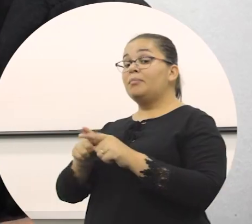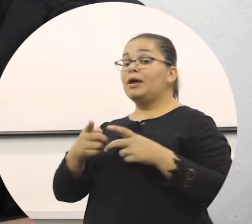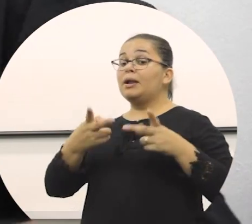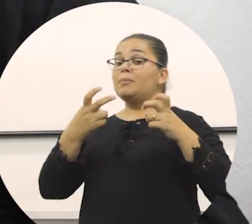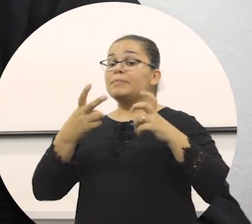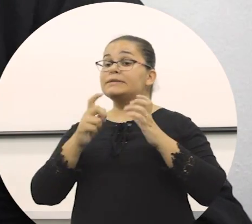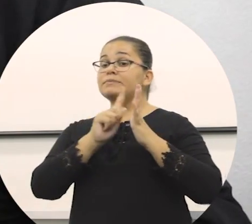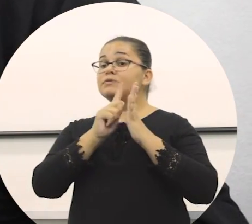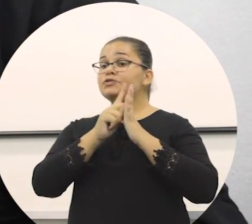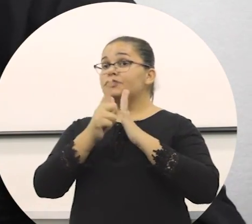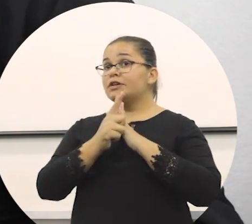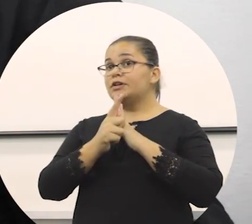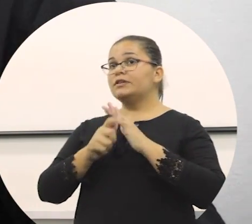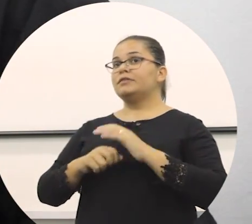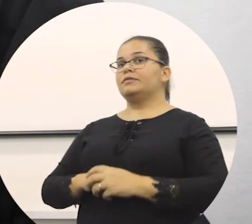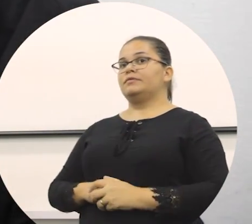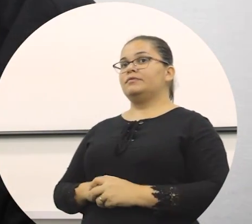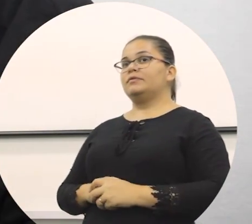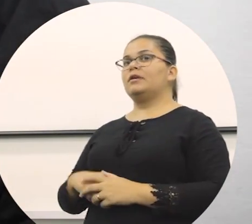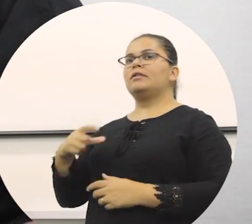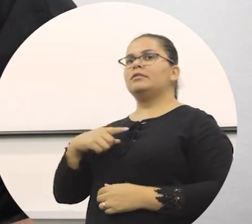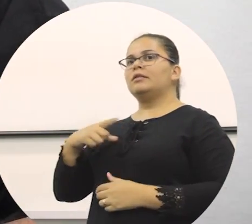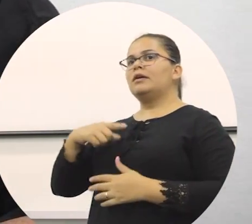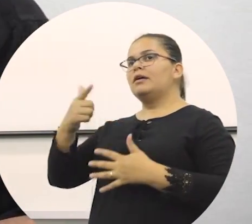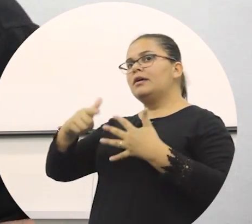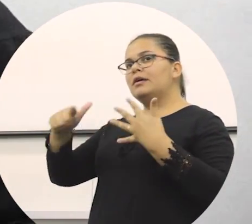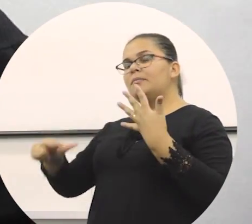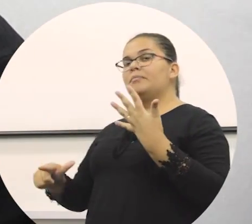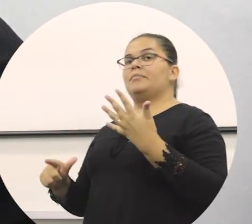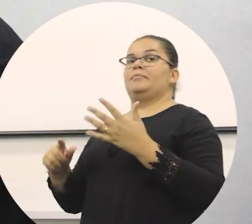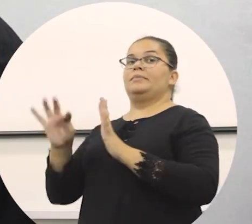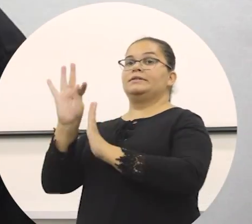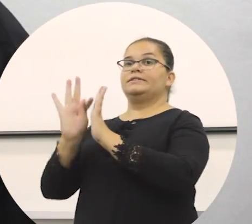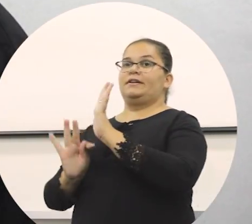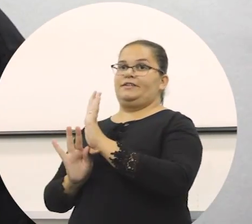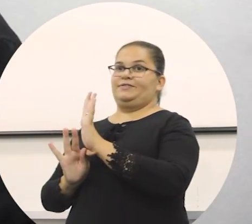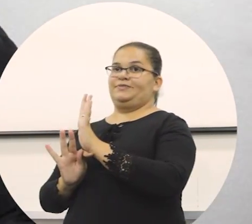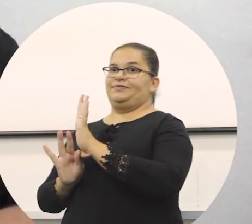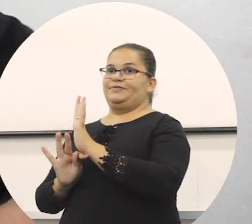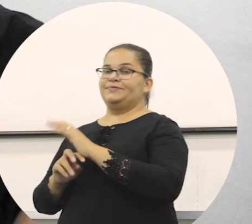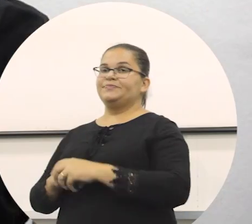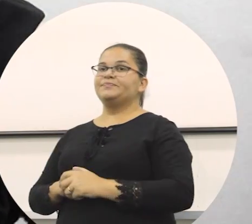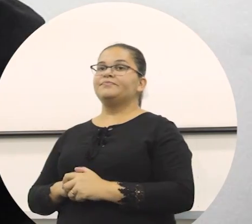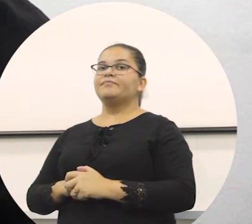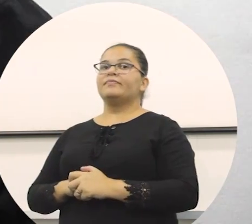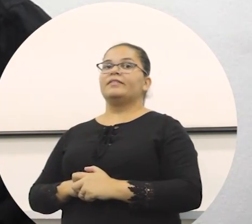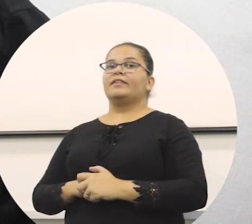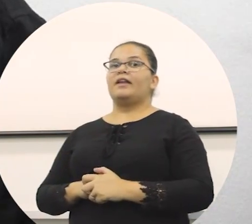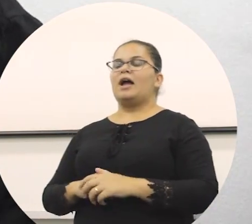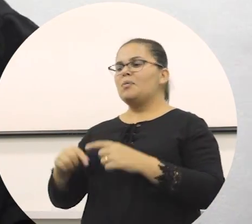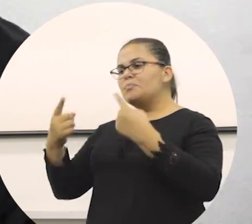língua de sinais, tem outros textos, porque não faz parte da cultura surda. Exatamente. Agora,